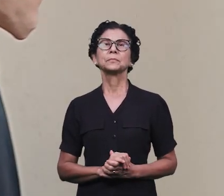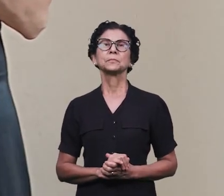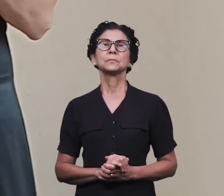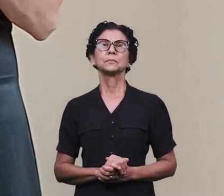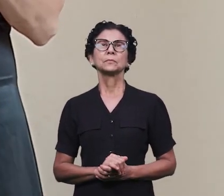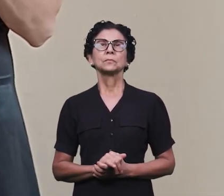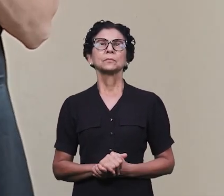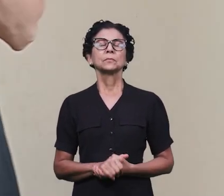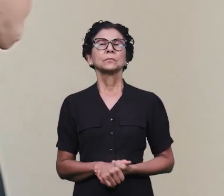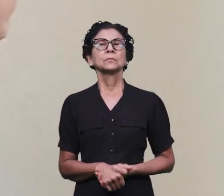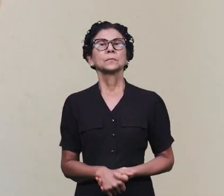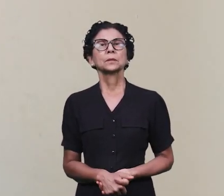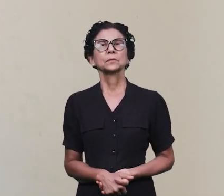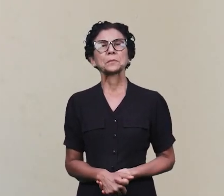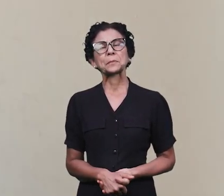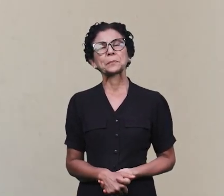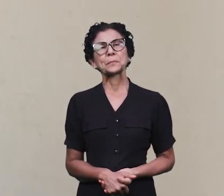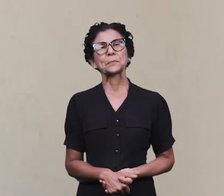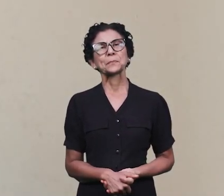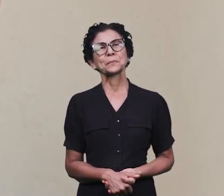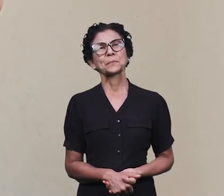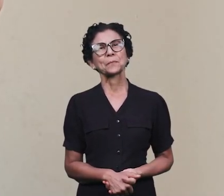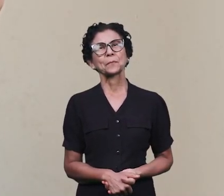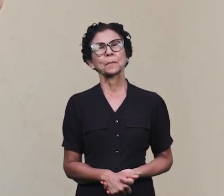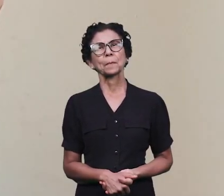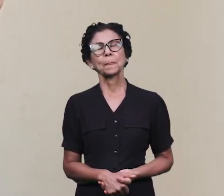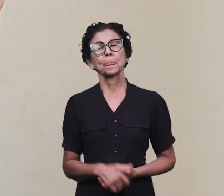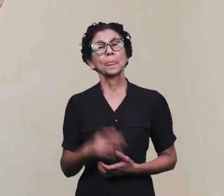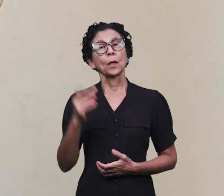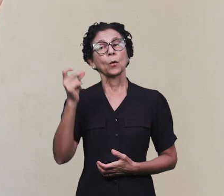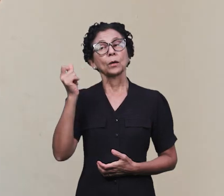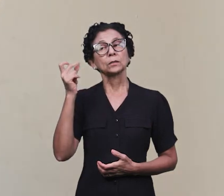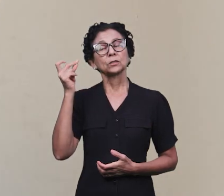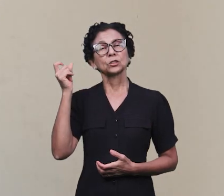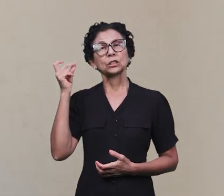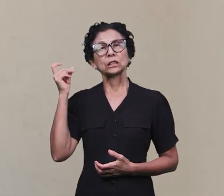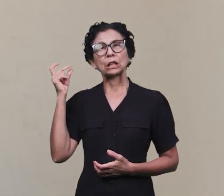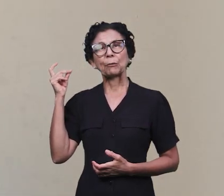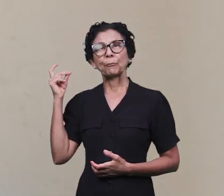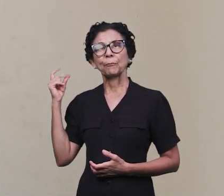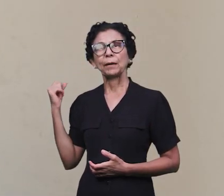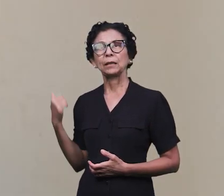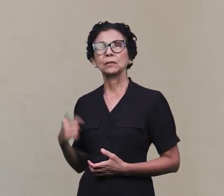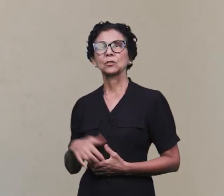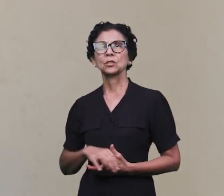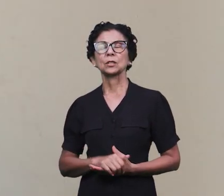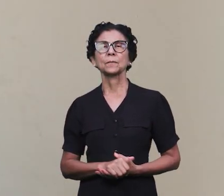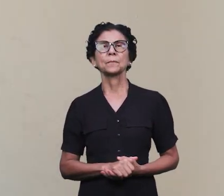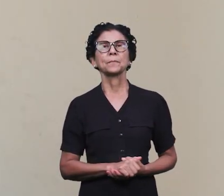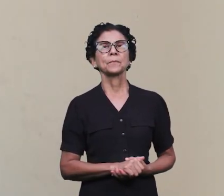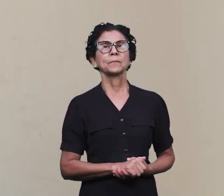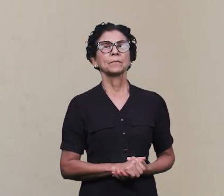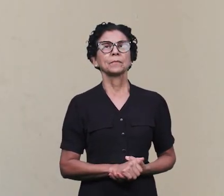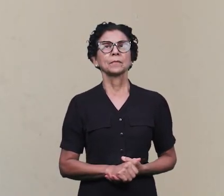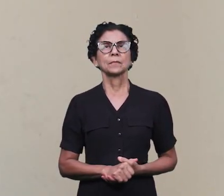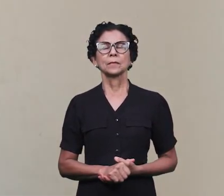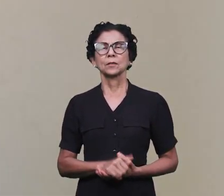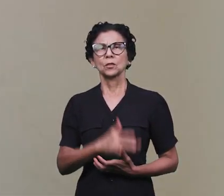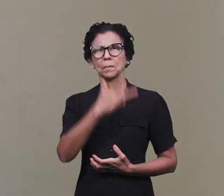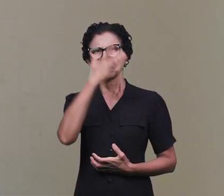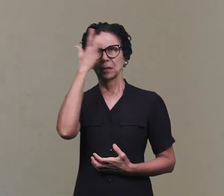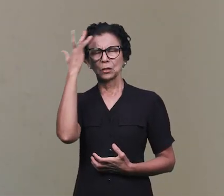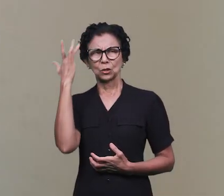que fala que está ensinando na Bíblia. Então, naquela época, existiram pessoas que ficaram